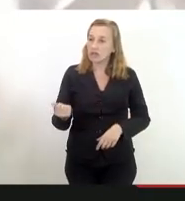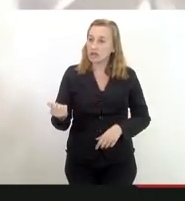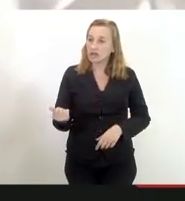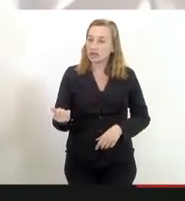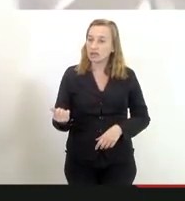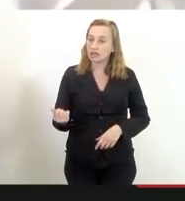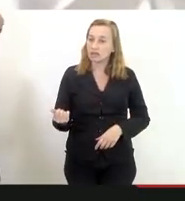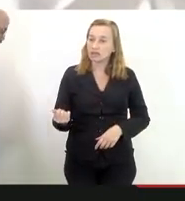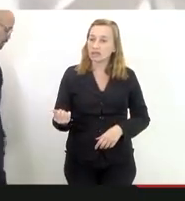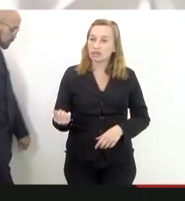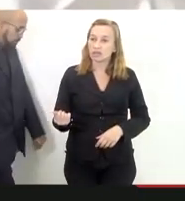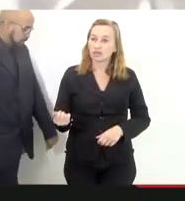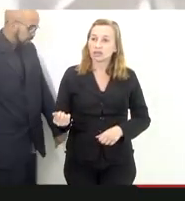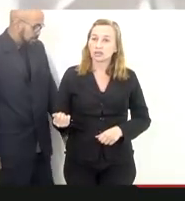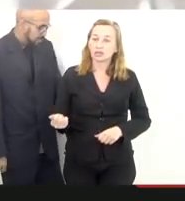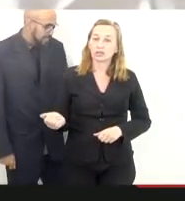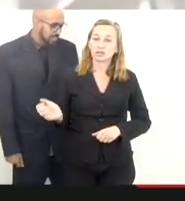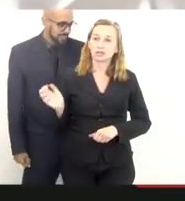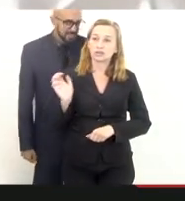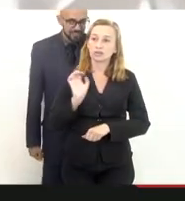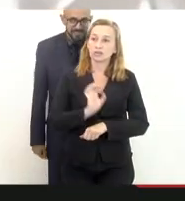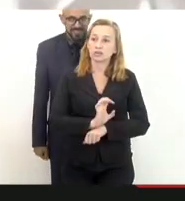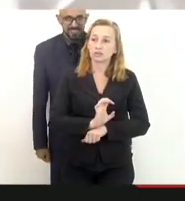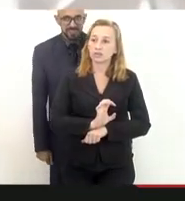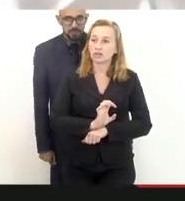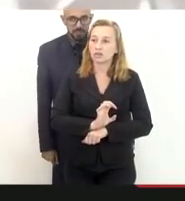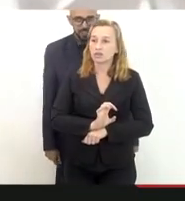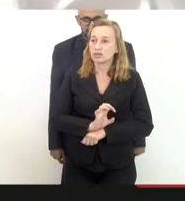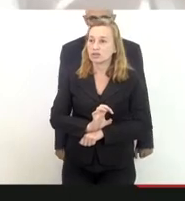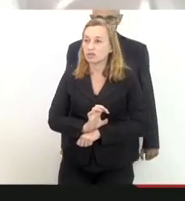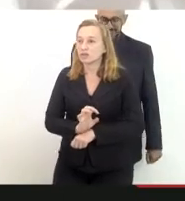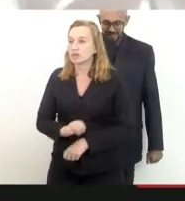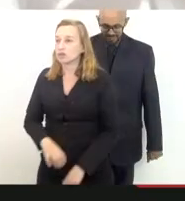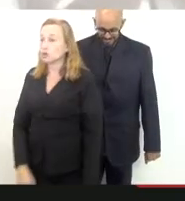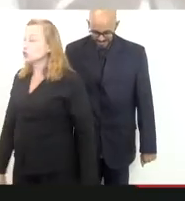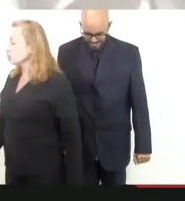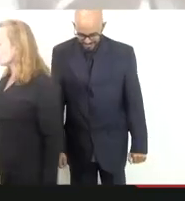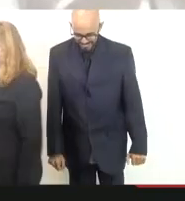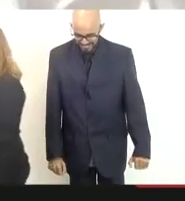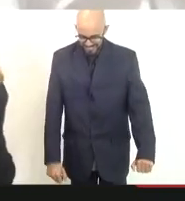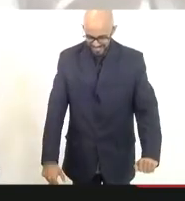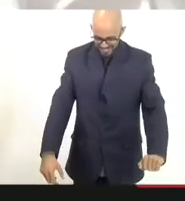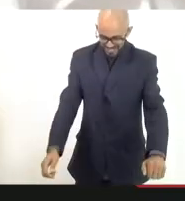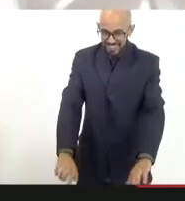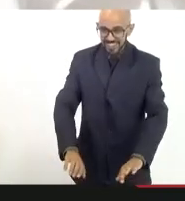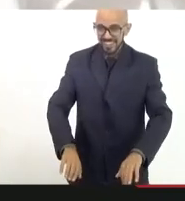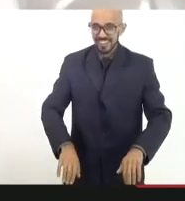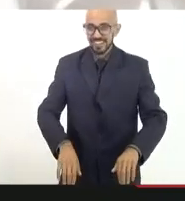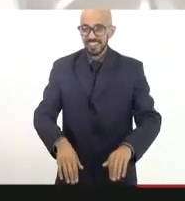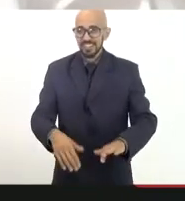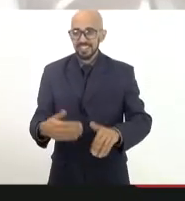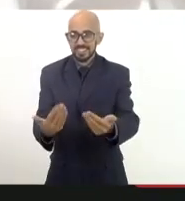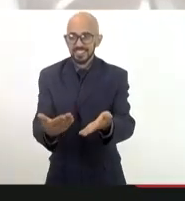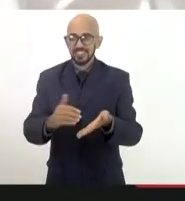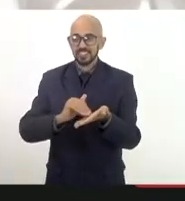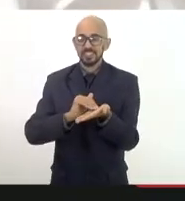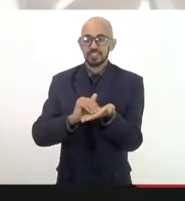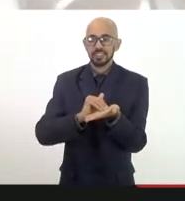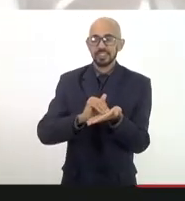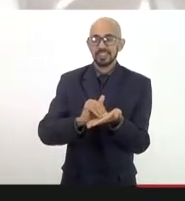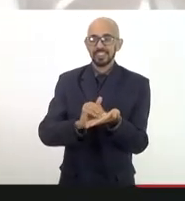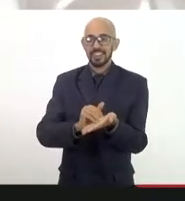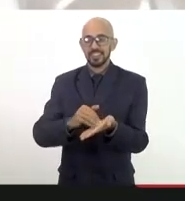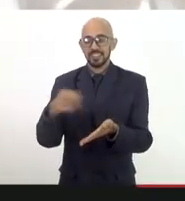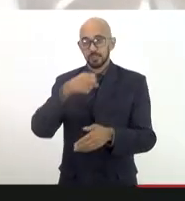razão de uma agenda que tinha na sua atuação como secretário municipal de saúde da Secretaria do município